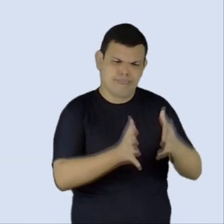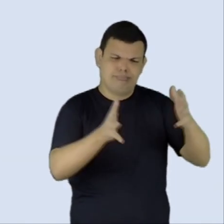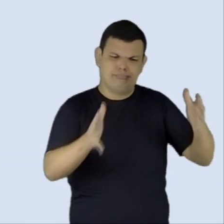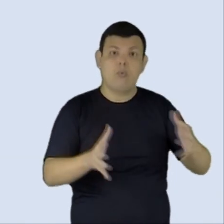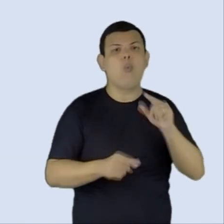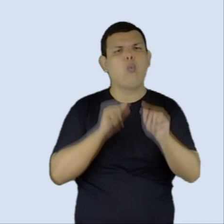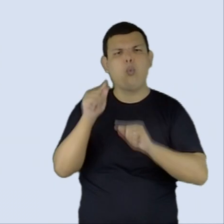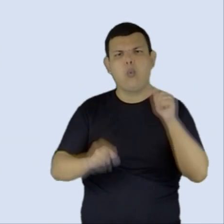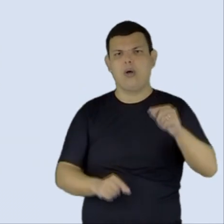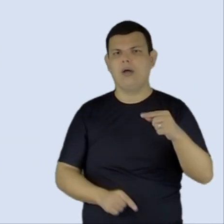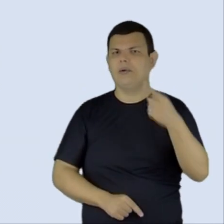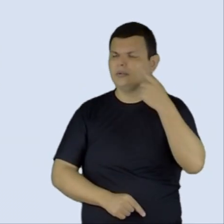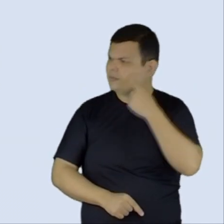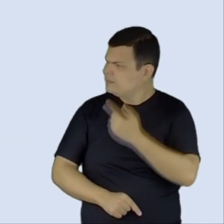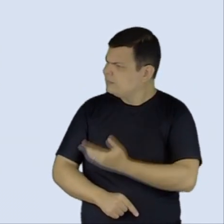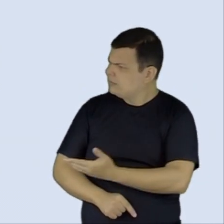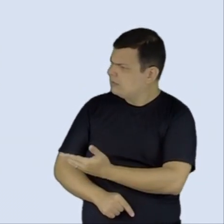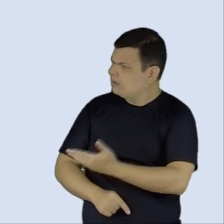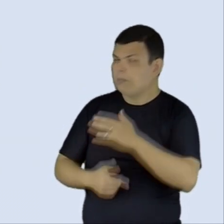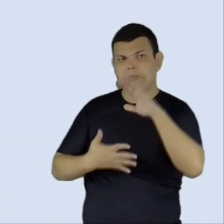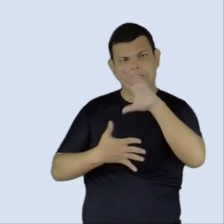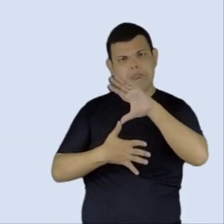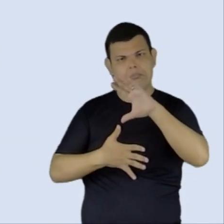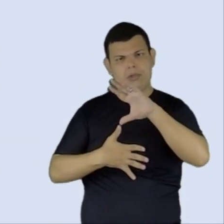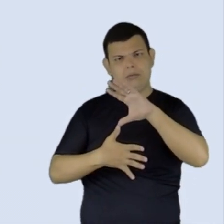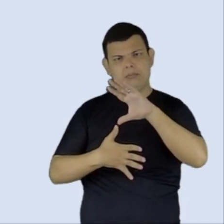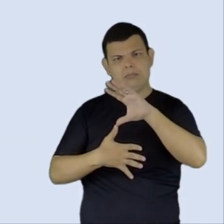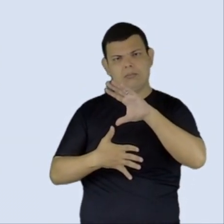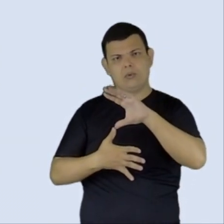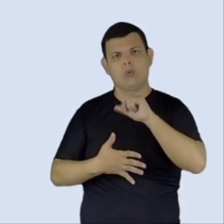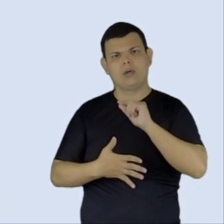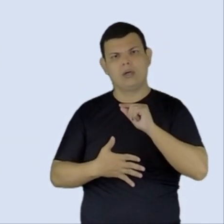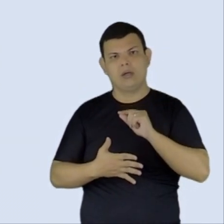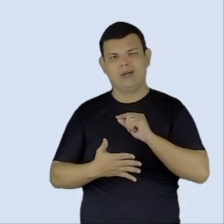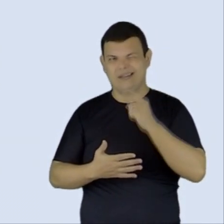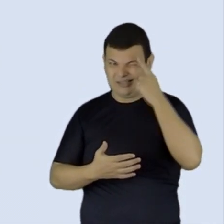São Francisco. Observem em nosso primeiro mapa aqui, ó, o Rio São